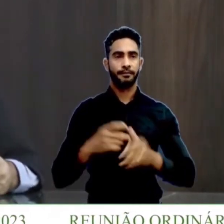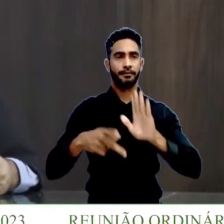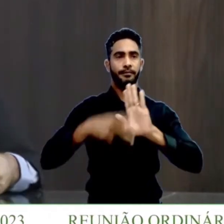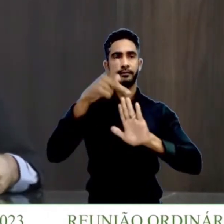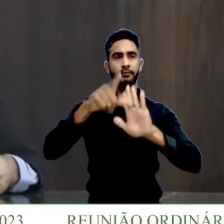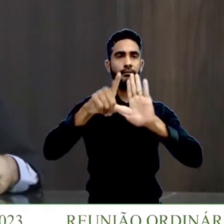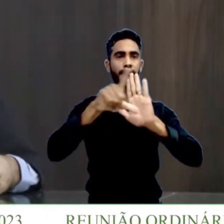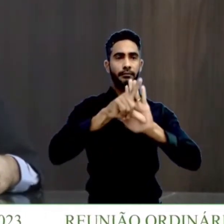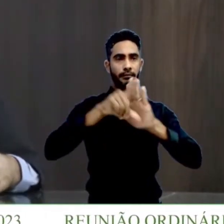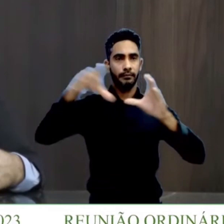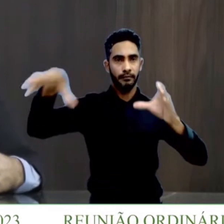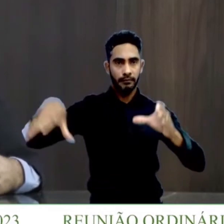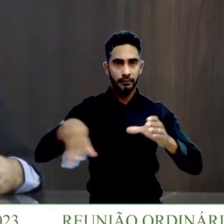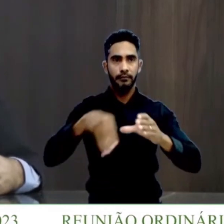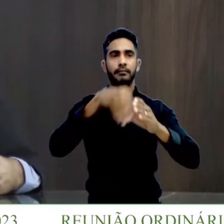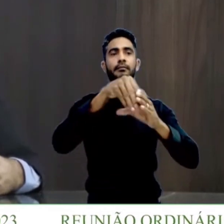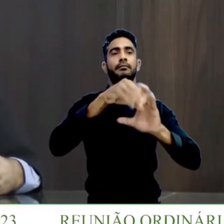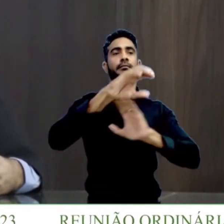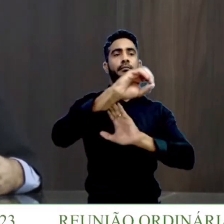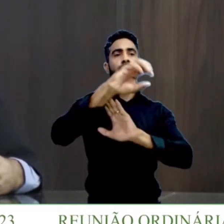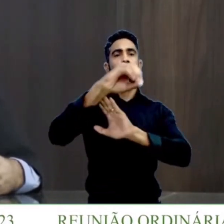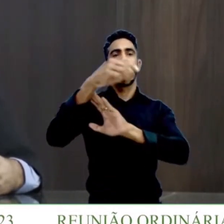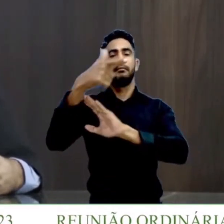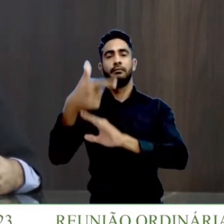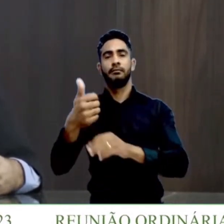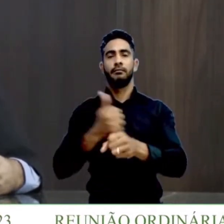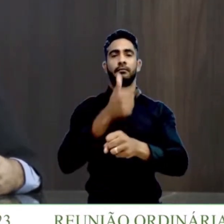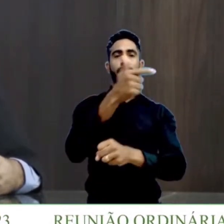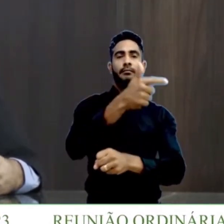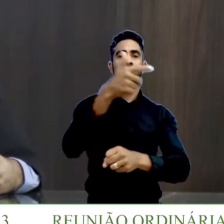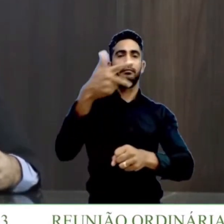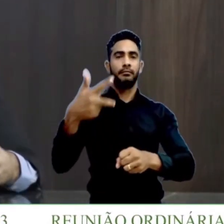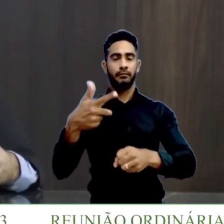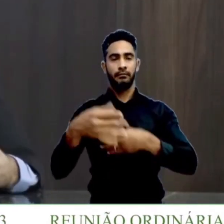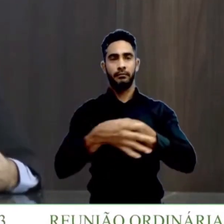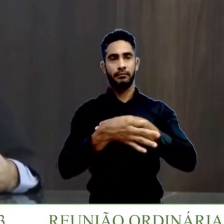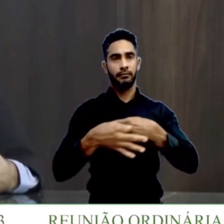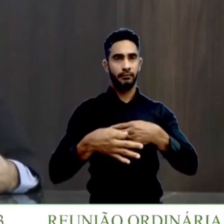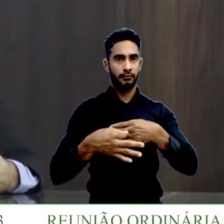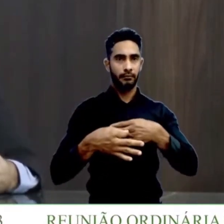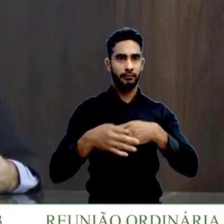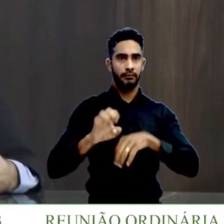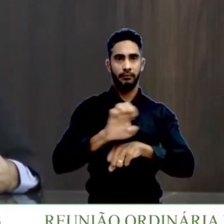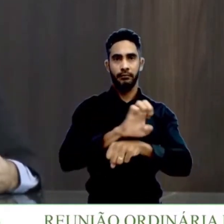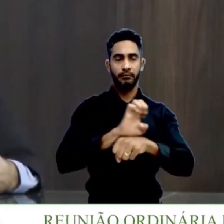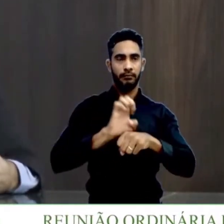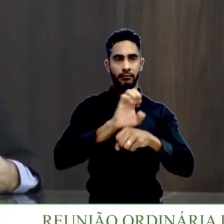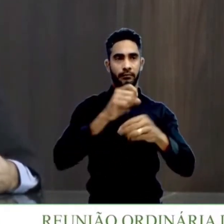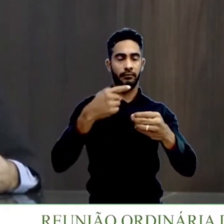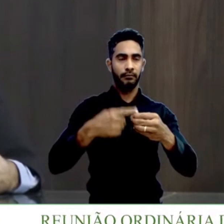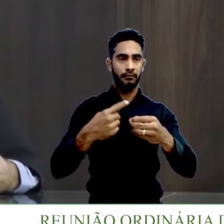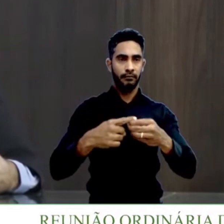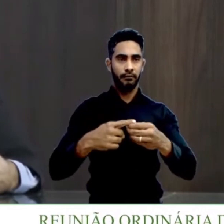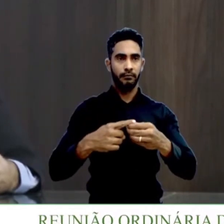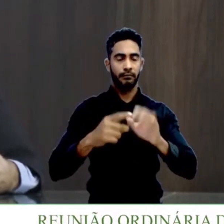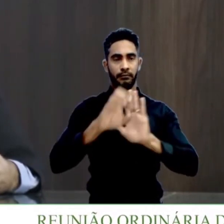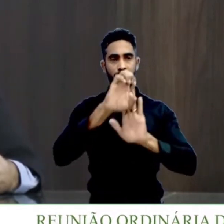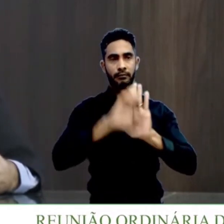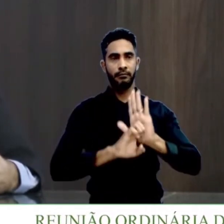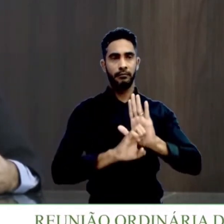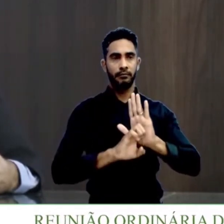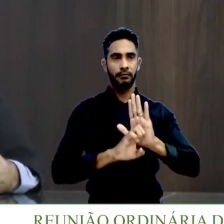Projeto de lei complementar número 002/2023. Autoria, Poder Executivo Municipal.